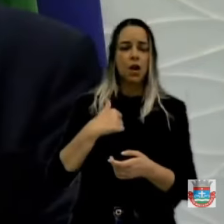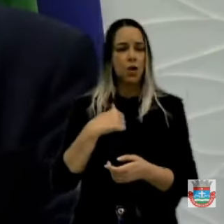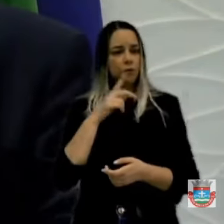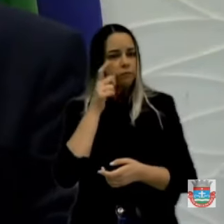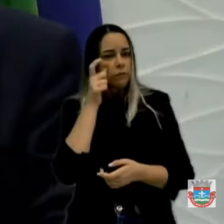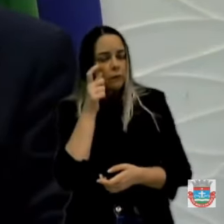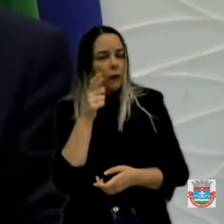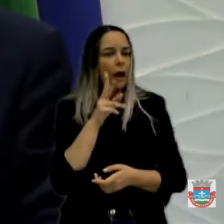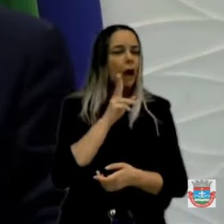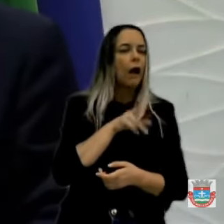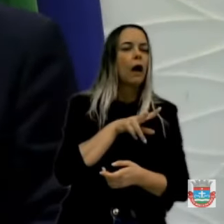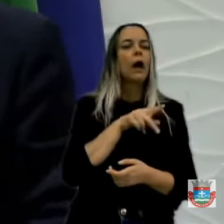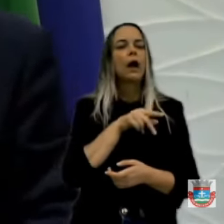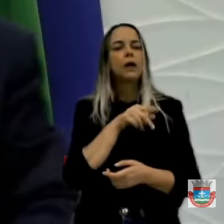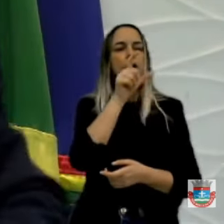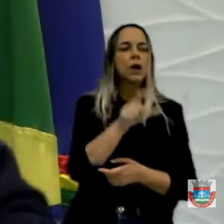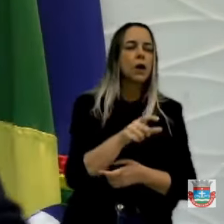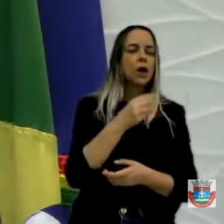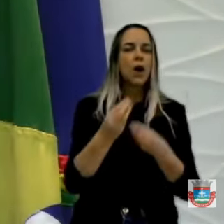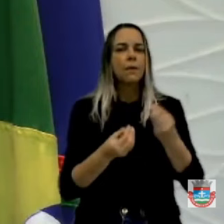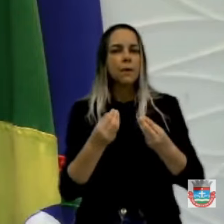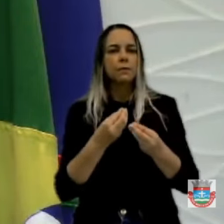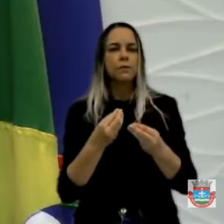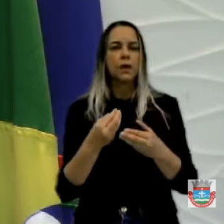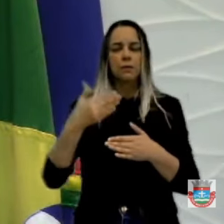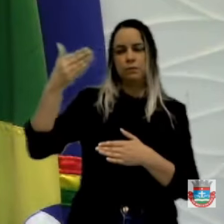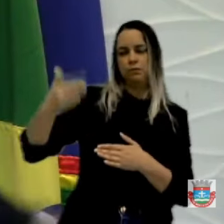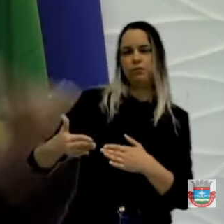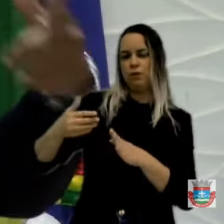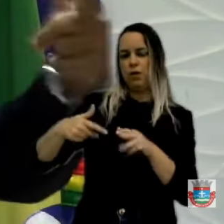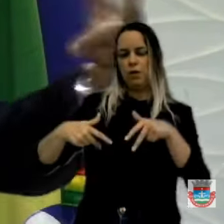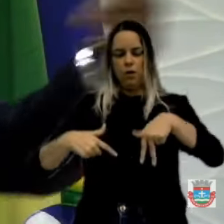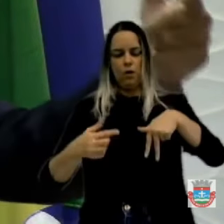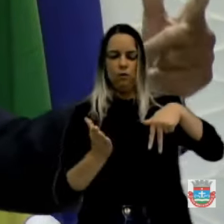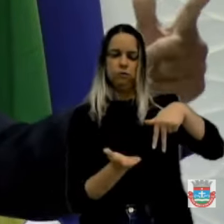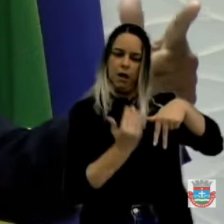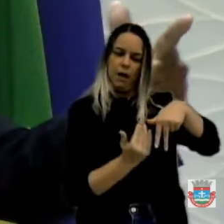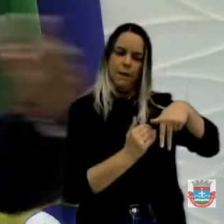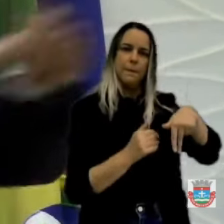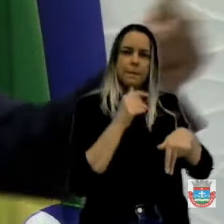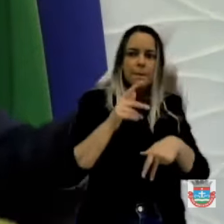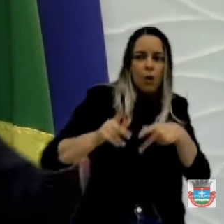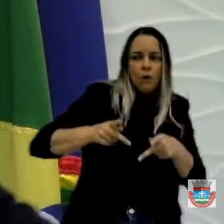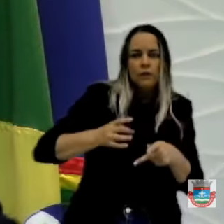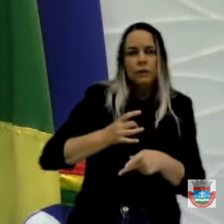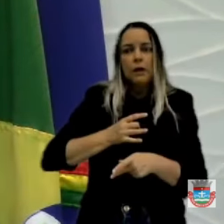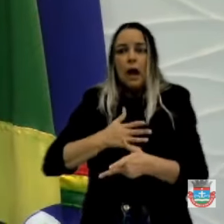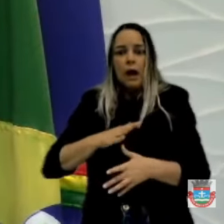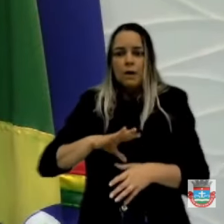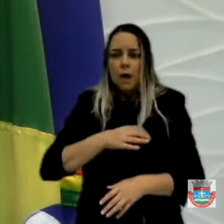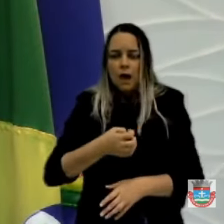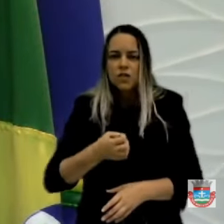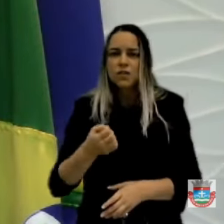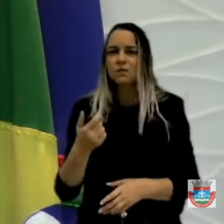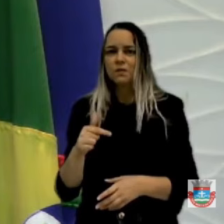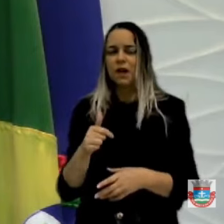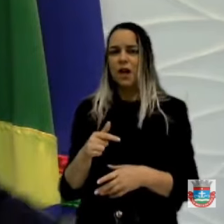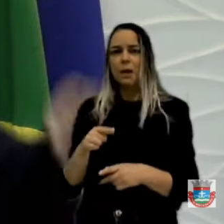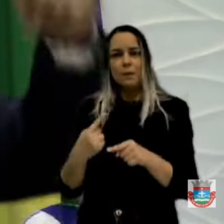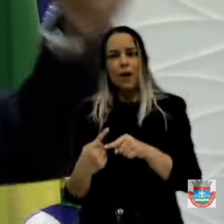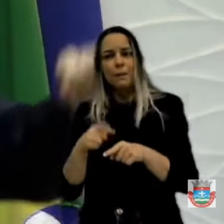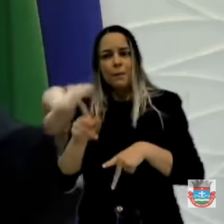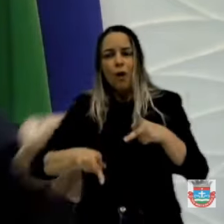ela direitinho, falando de costa para o povo, sem ter coragem de enfrentar aqueles apitos